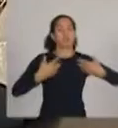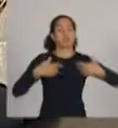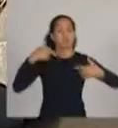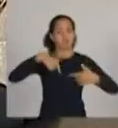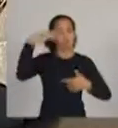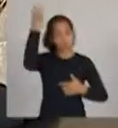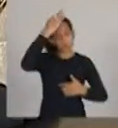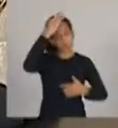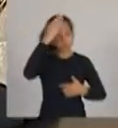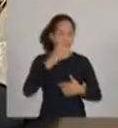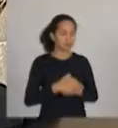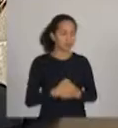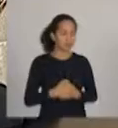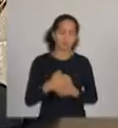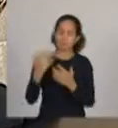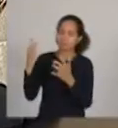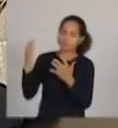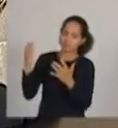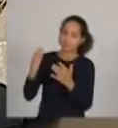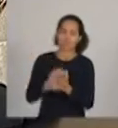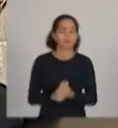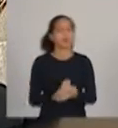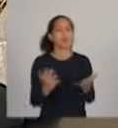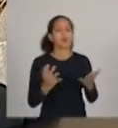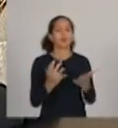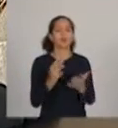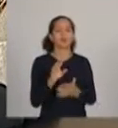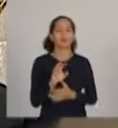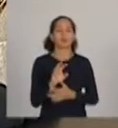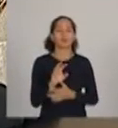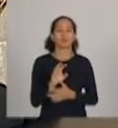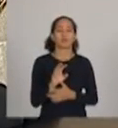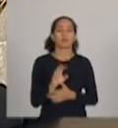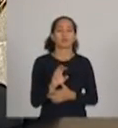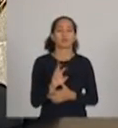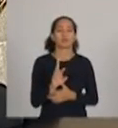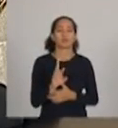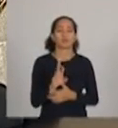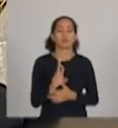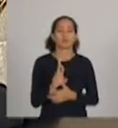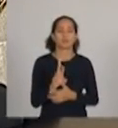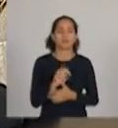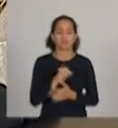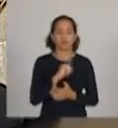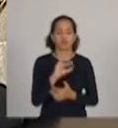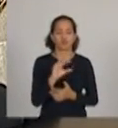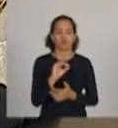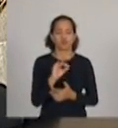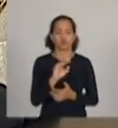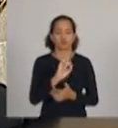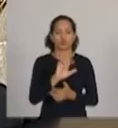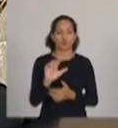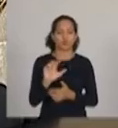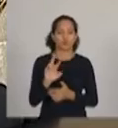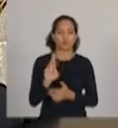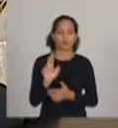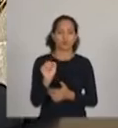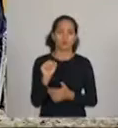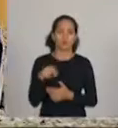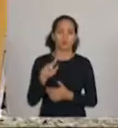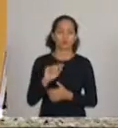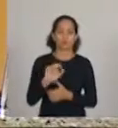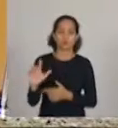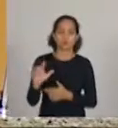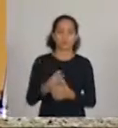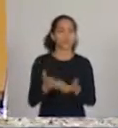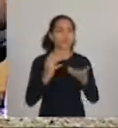Obrigado, senhor. Viu? Joel Rangel, nosso vereador por Vila Velha. Muito bom dia. Eu quero